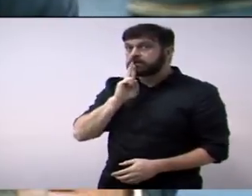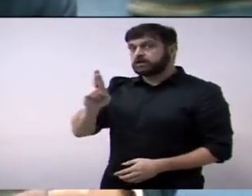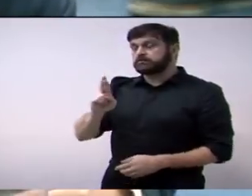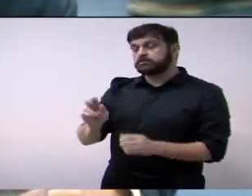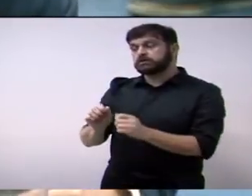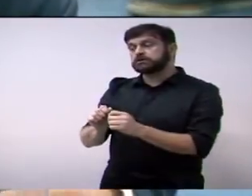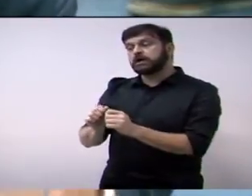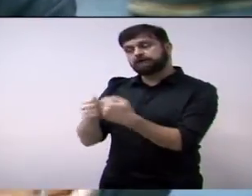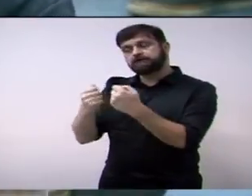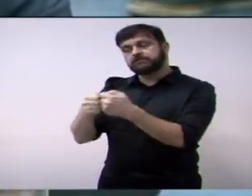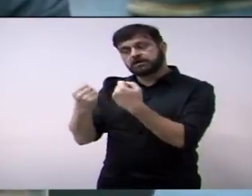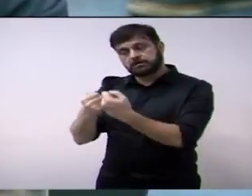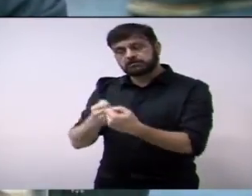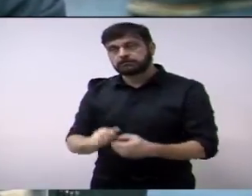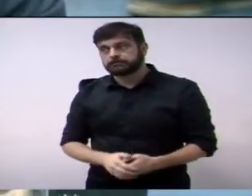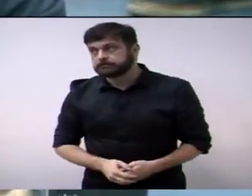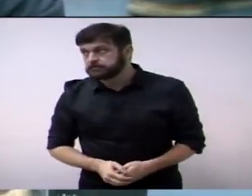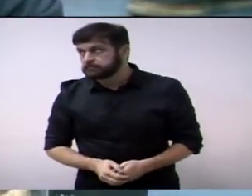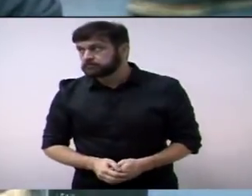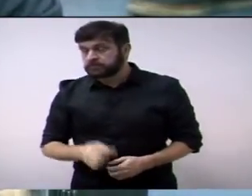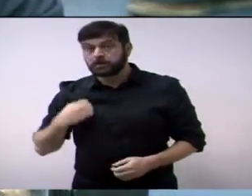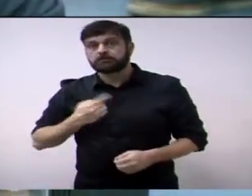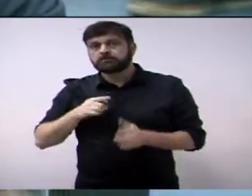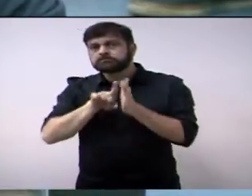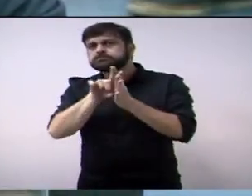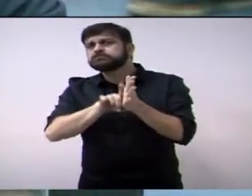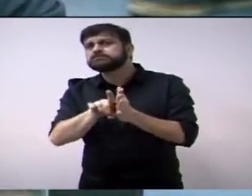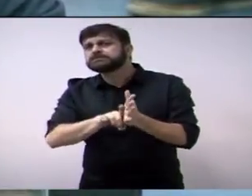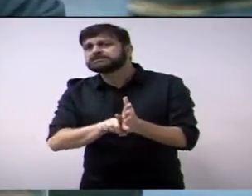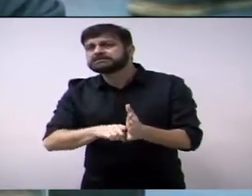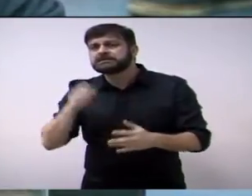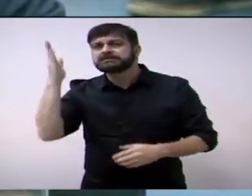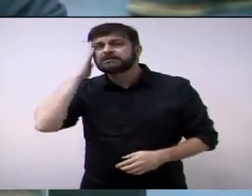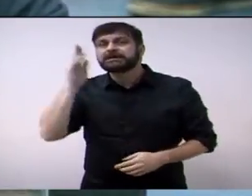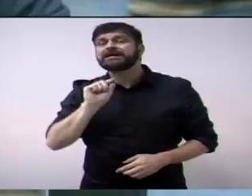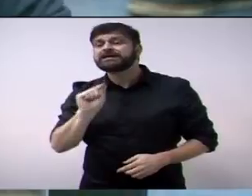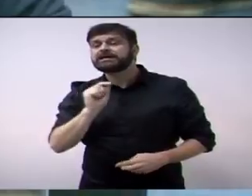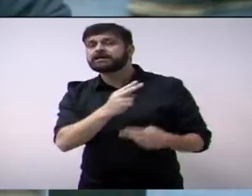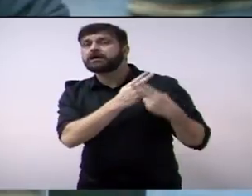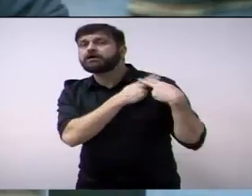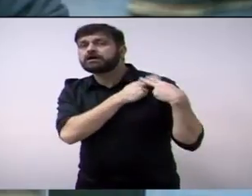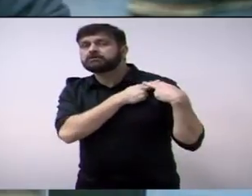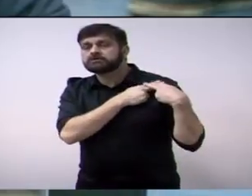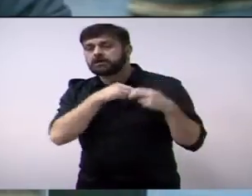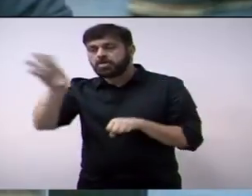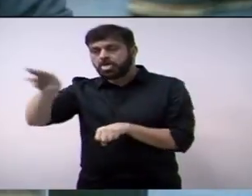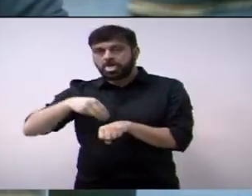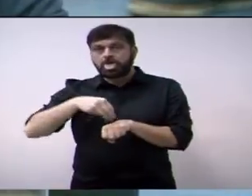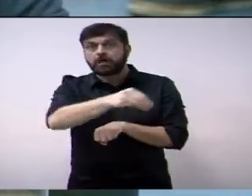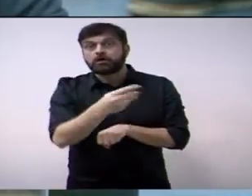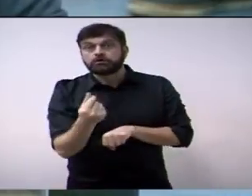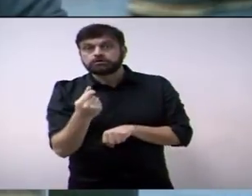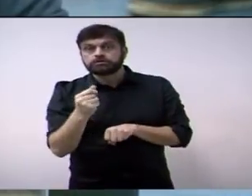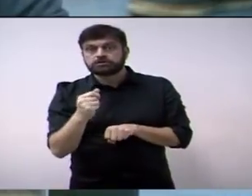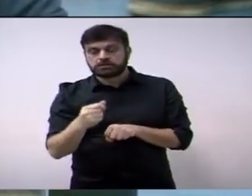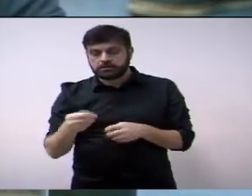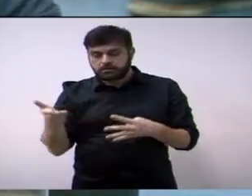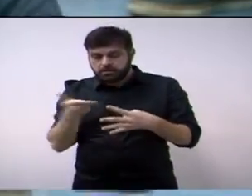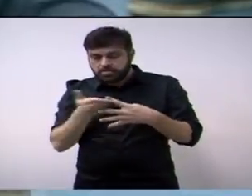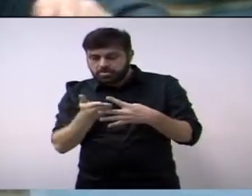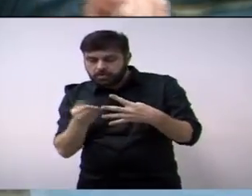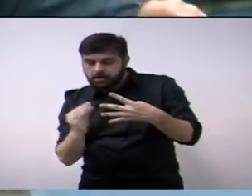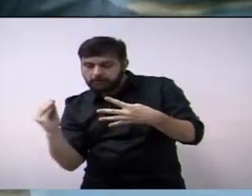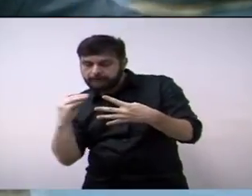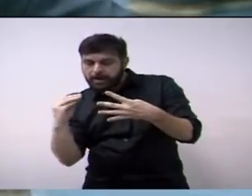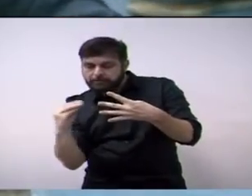a toda a população. Iremos levantar quem que é o responsável por todos esses juros que vai ser pago pela